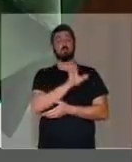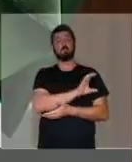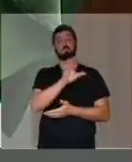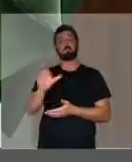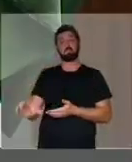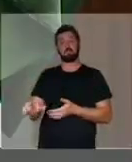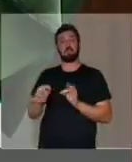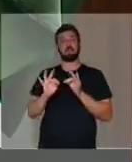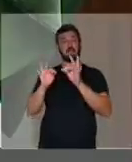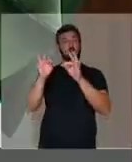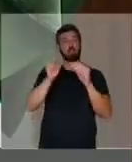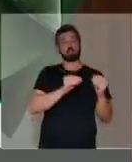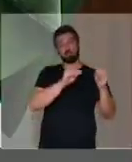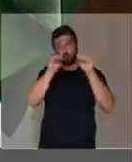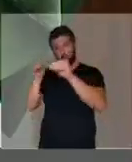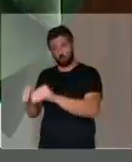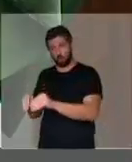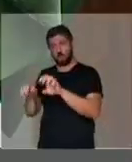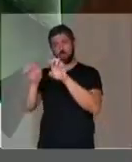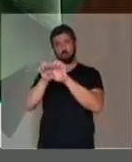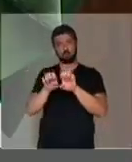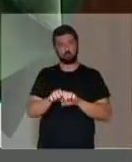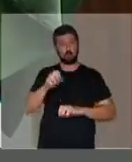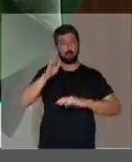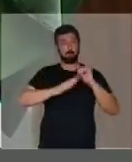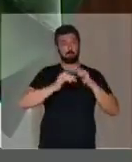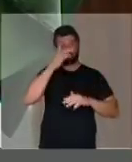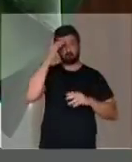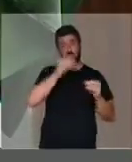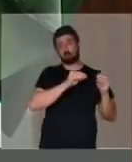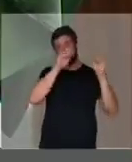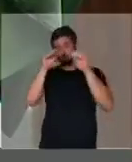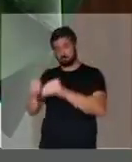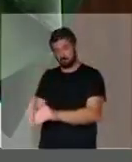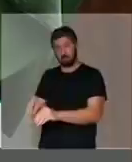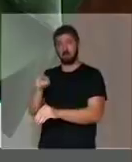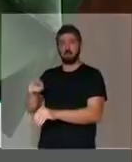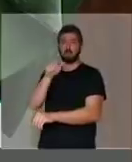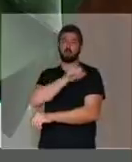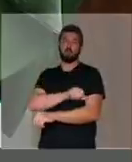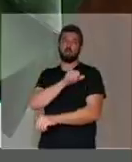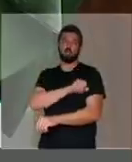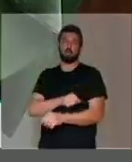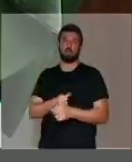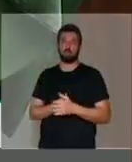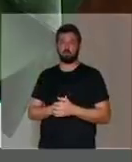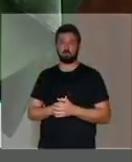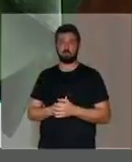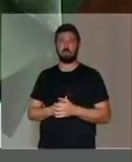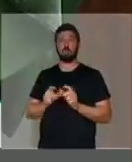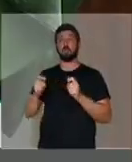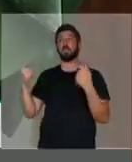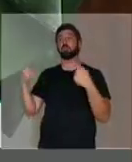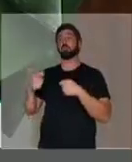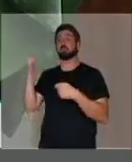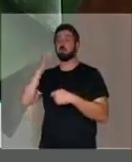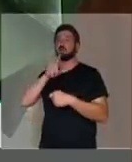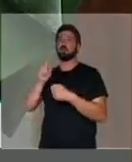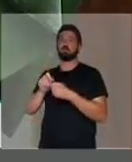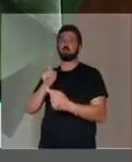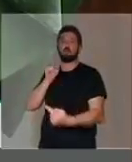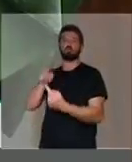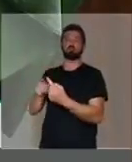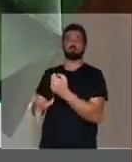financeiros, tecnológicos, estruturais e humanos do Estado do Rio de Janeiro afetos ao objeto e necessários à consecução